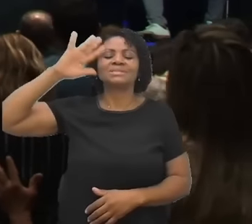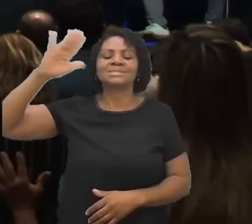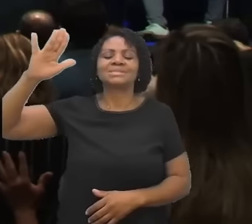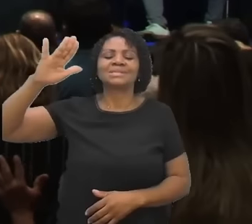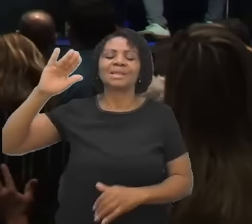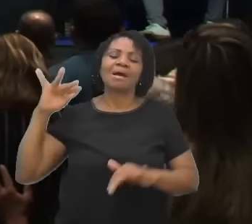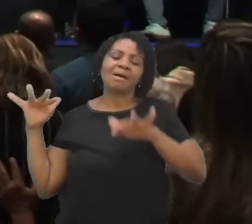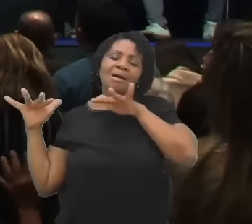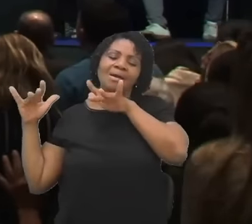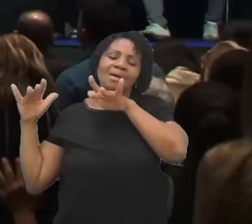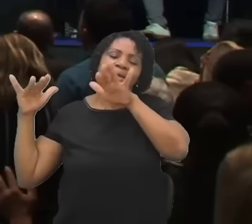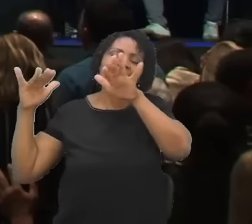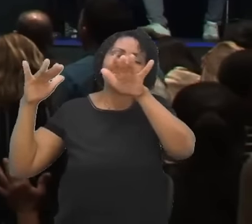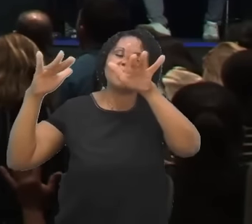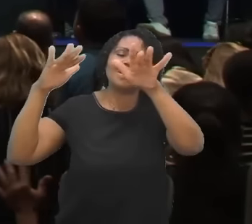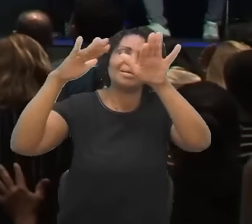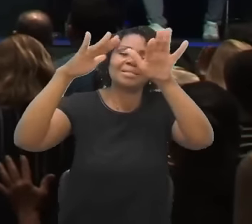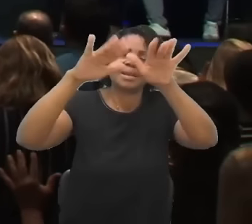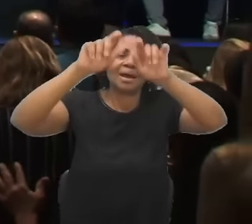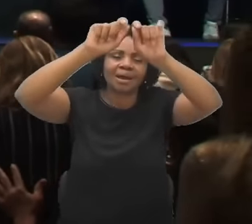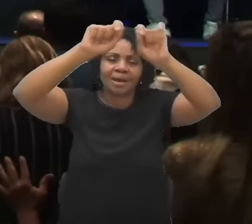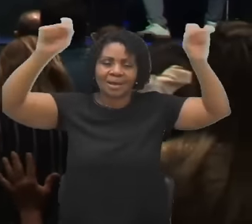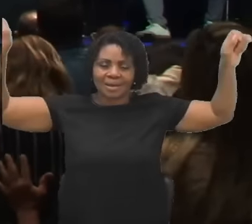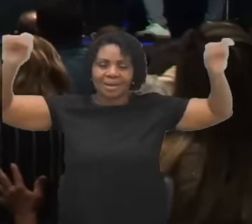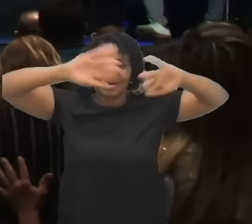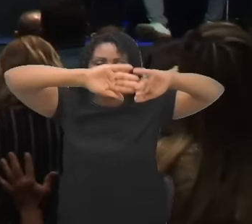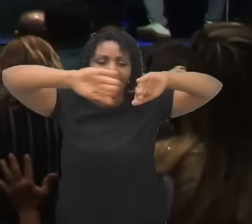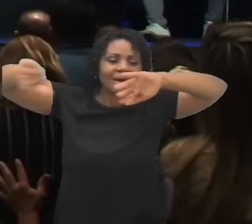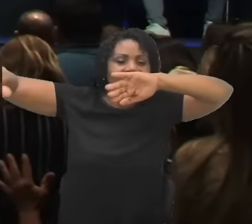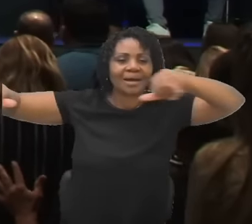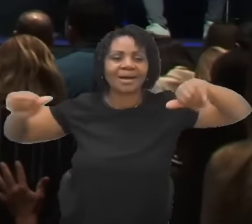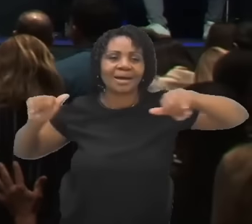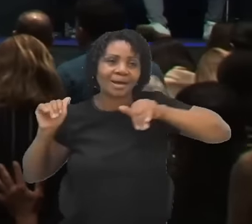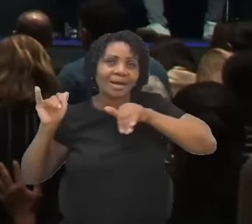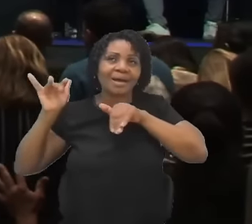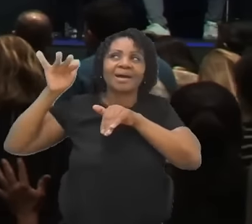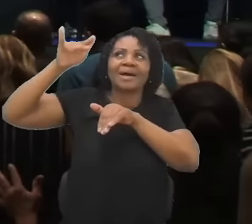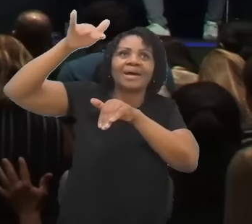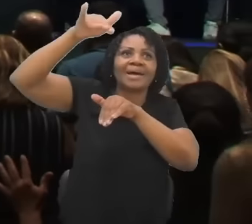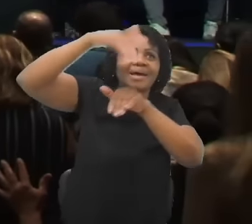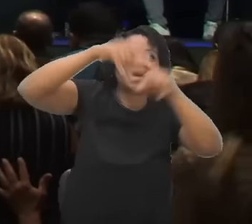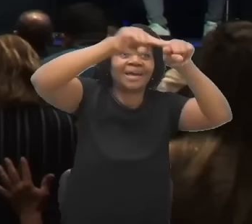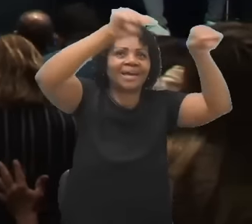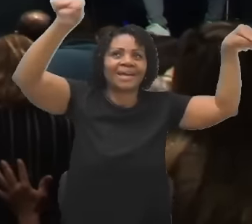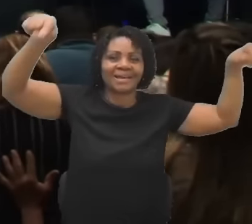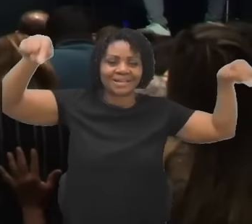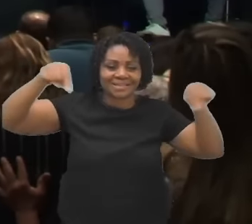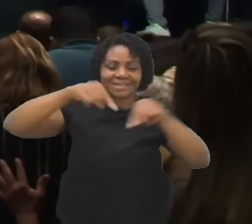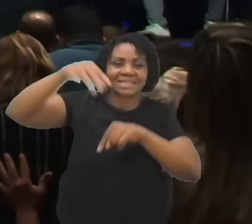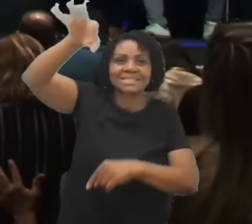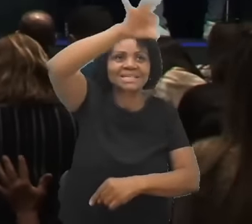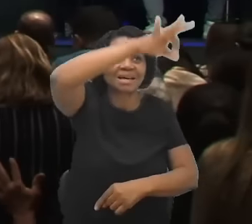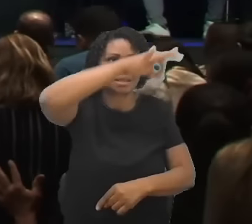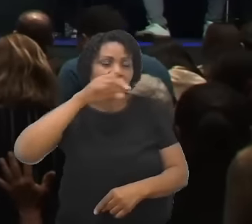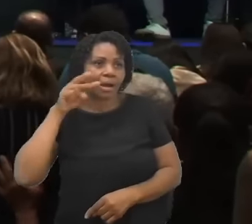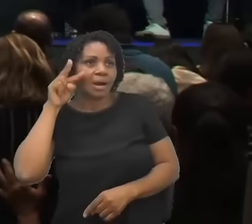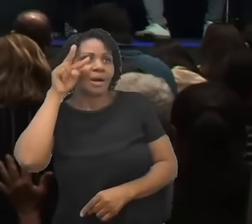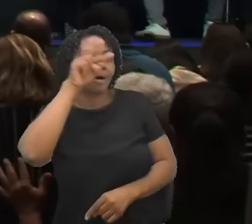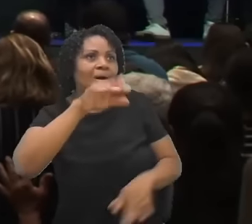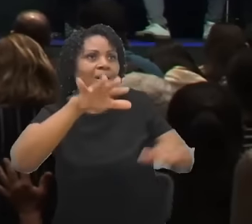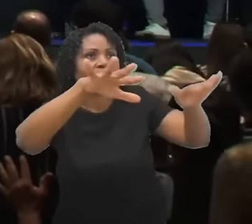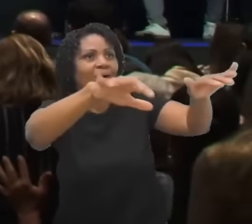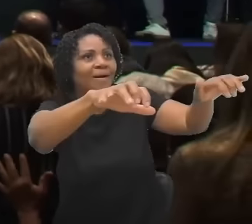a entrar. Vai além do véu, vai além do véu. Entra, entra no santíssimo lugar. Olha para o trono.